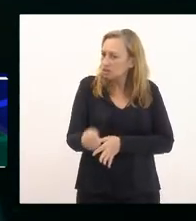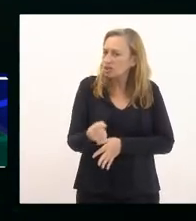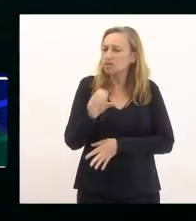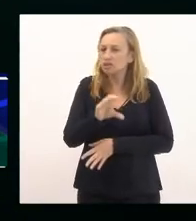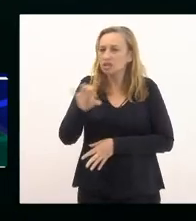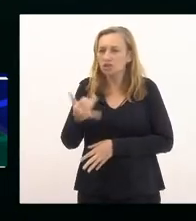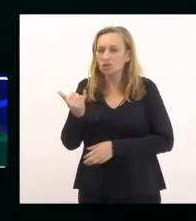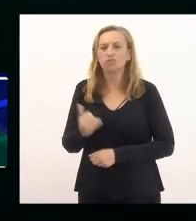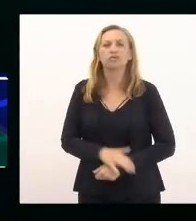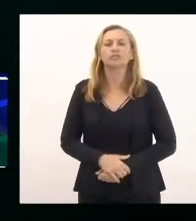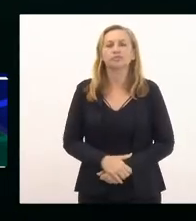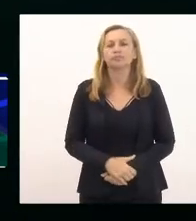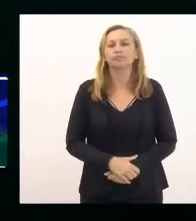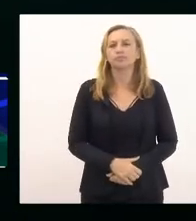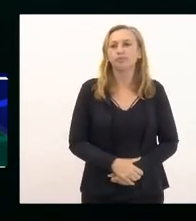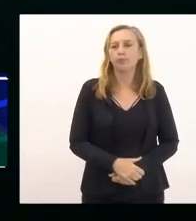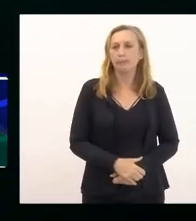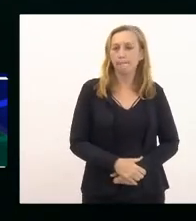CCJ.